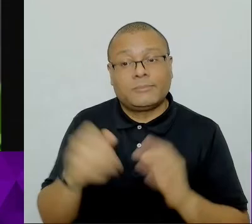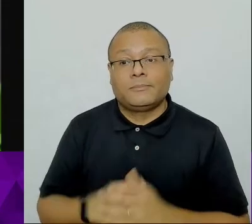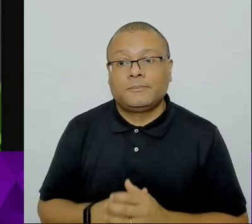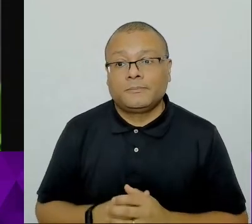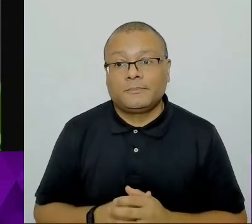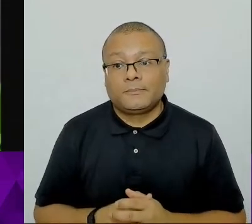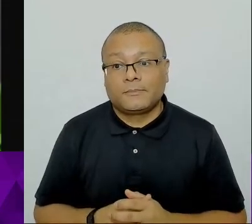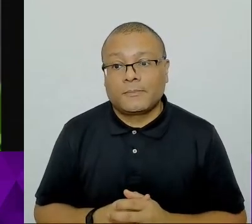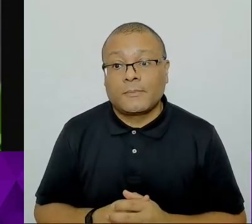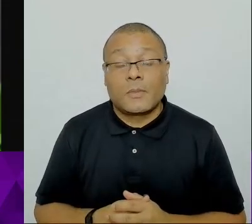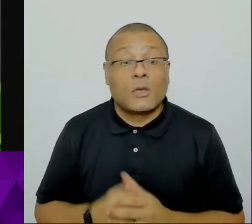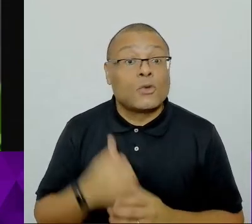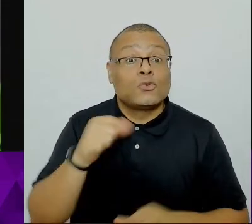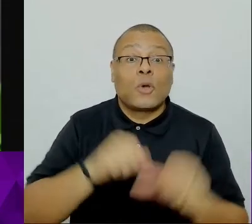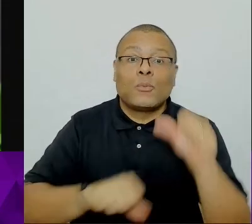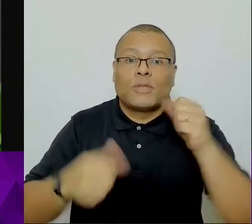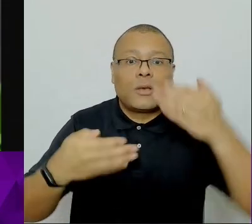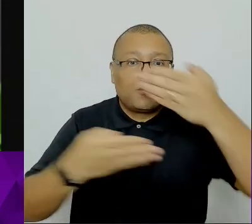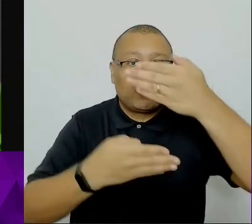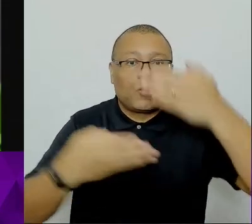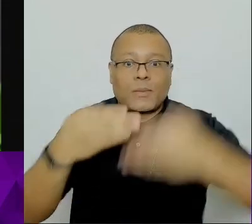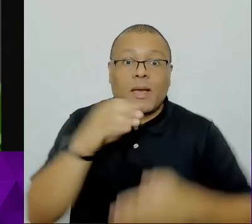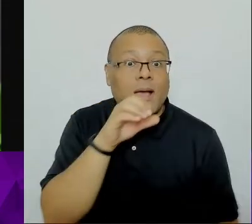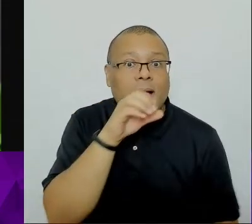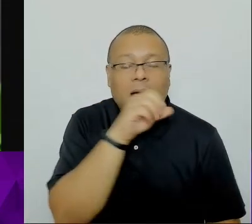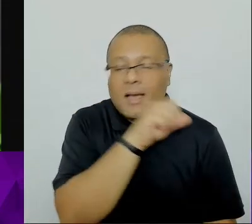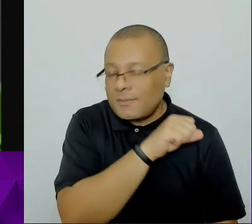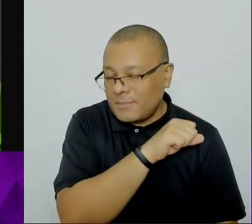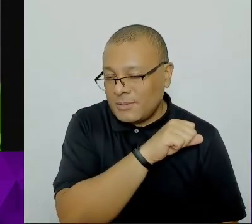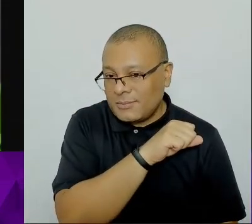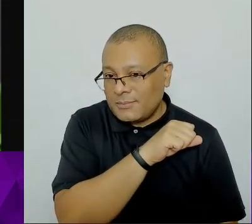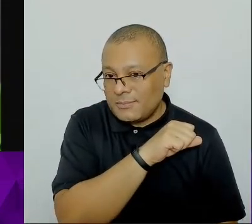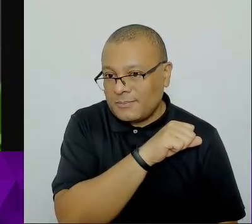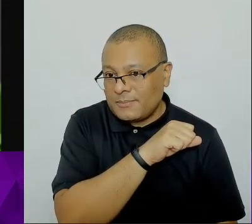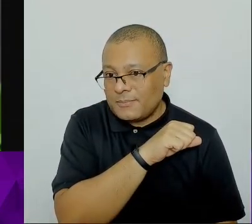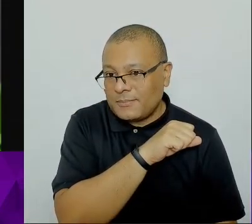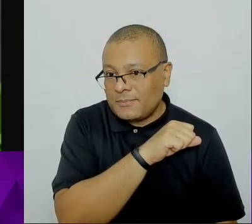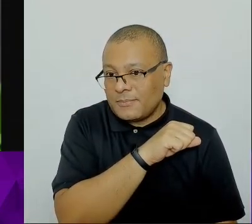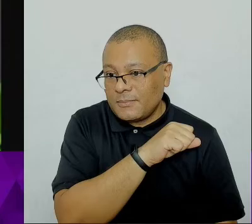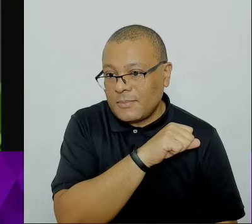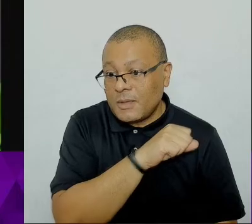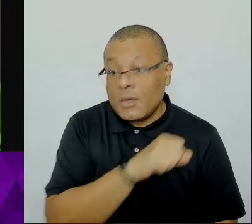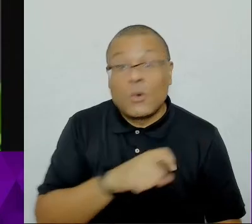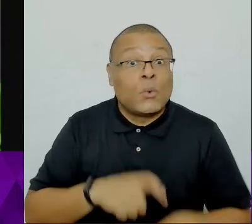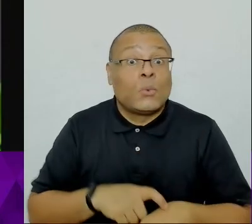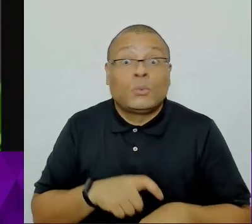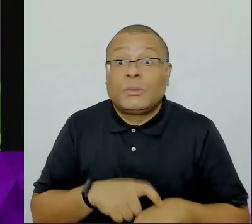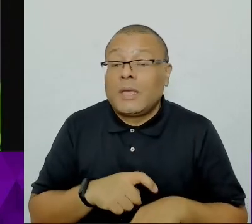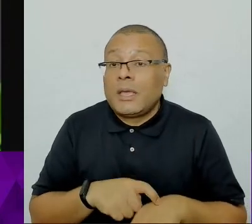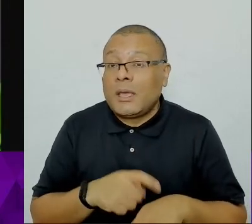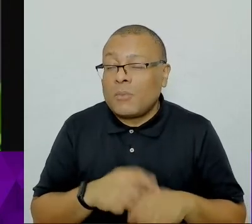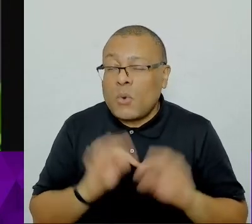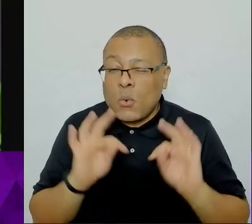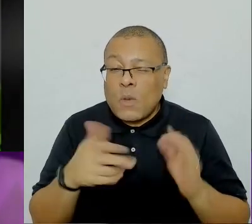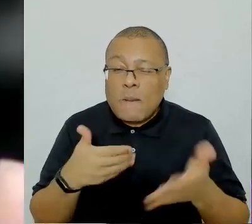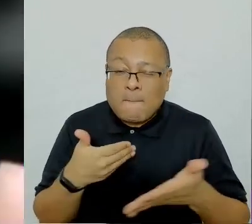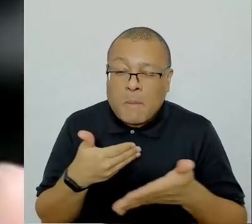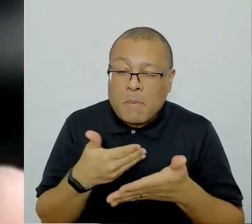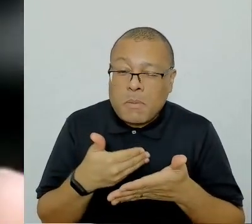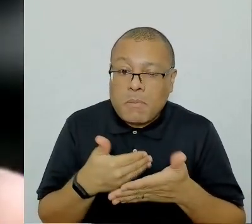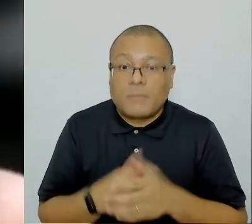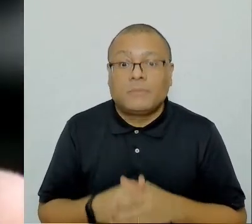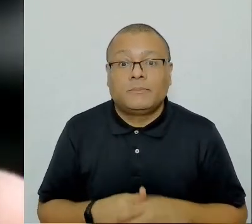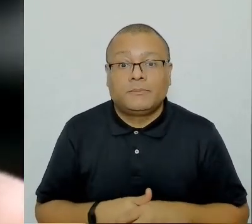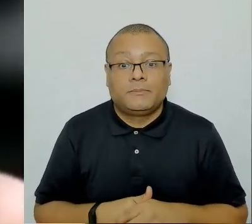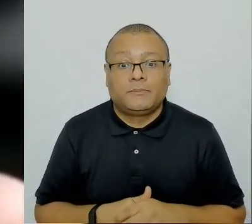Vou só mudar o meu compartilhamento aqui rapidamente, que a gente já está bem